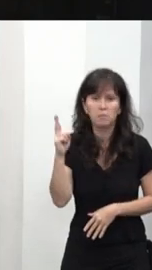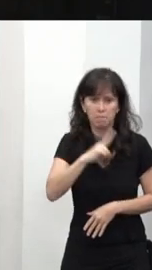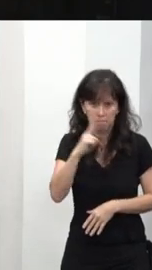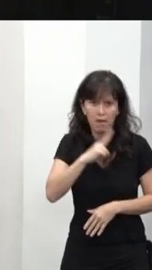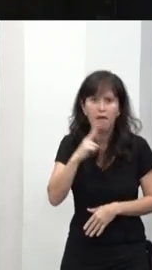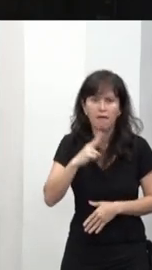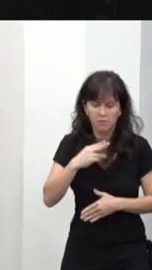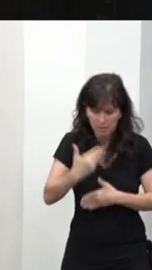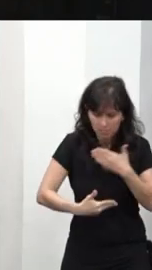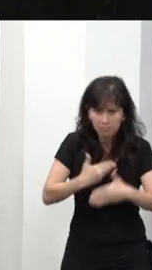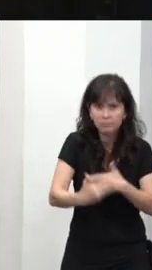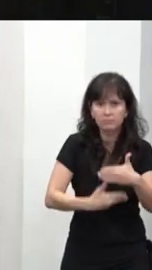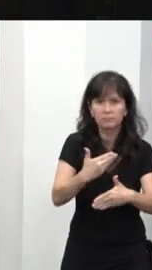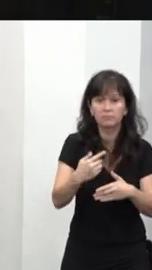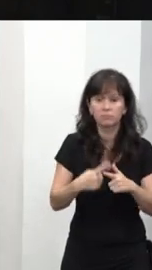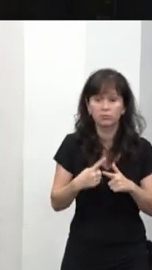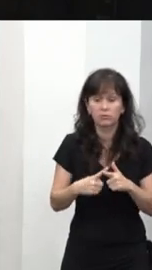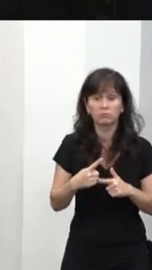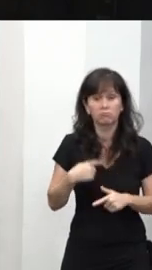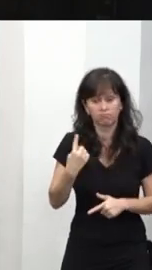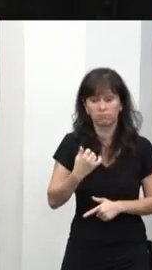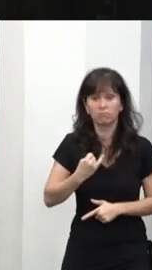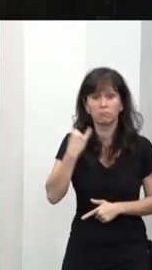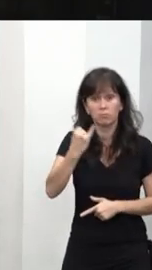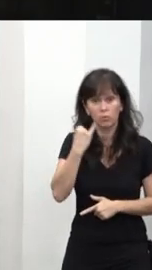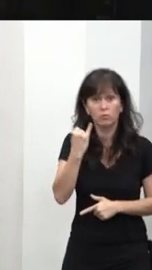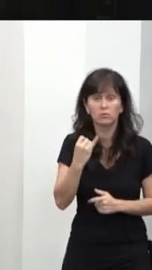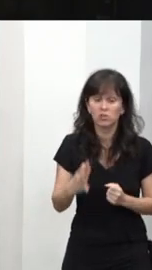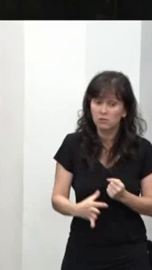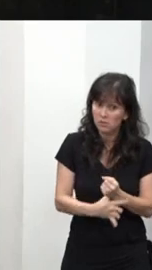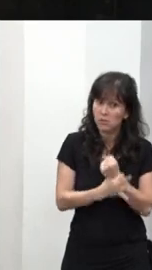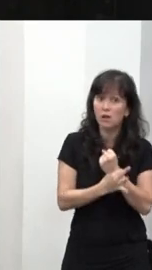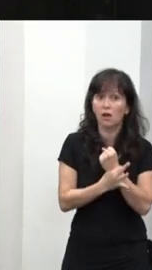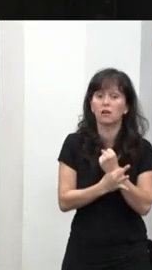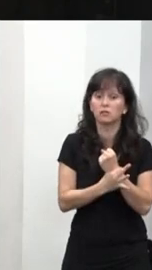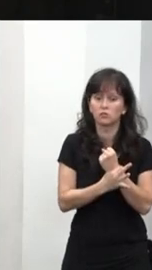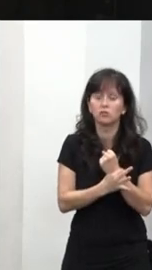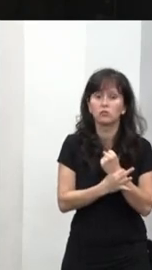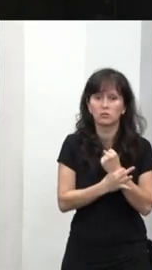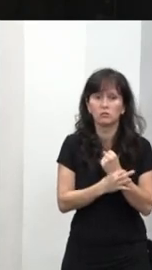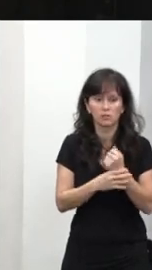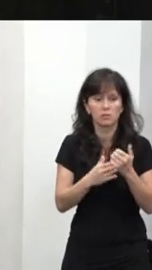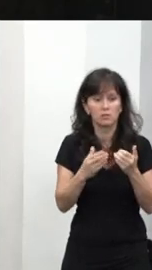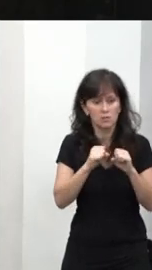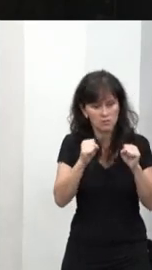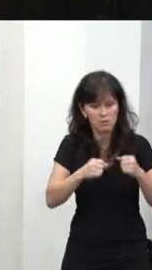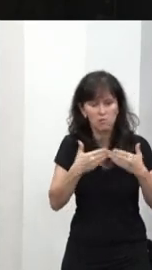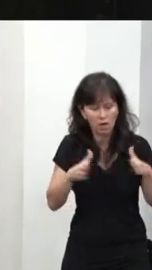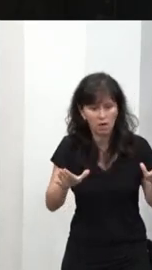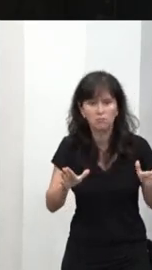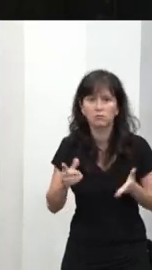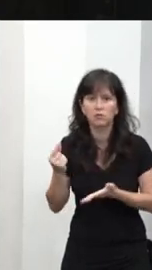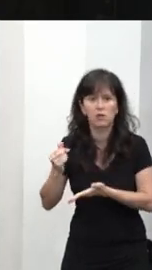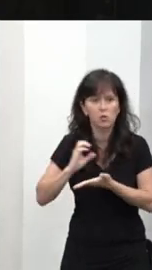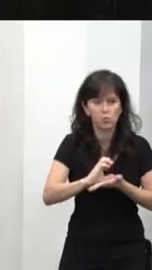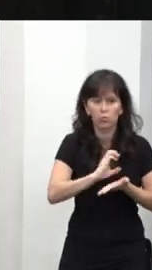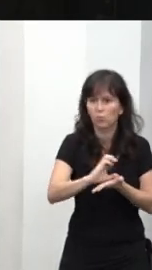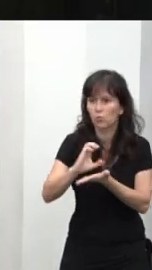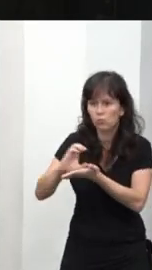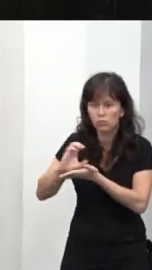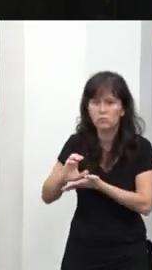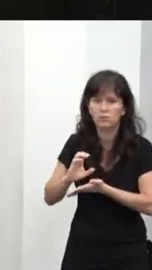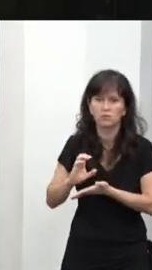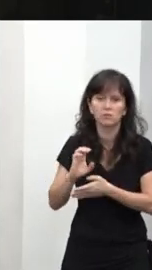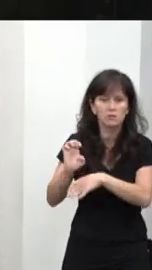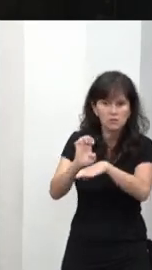porque para a gente é muito importante garantir que essa essa sistema abre o quanto antes esse recurso seja repassado da estados e municípios a gente